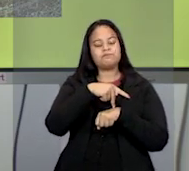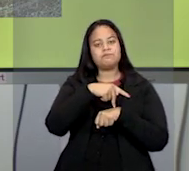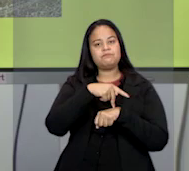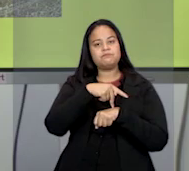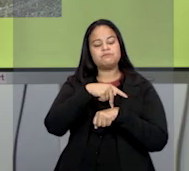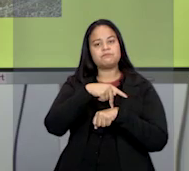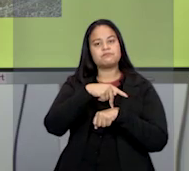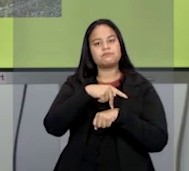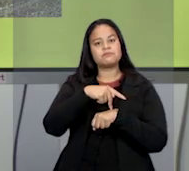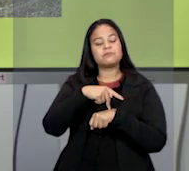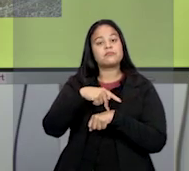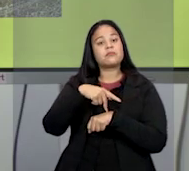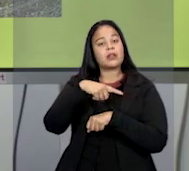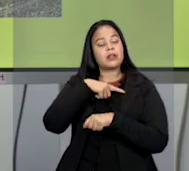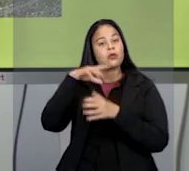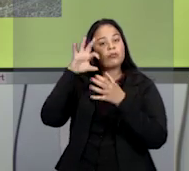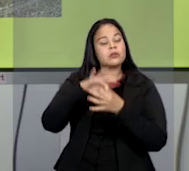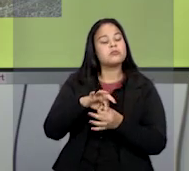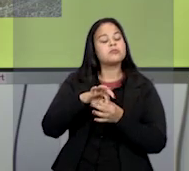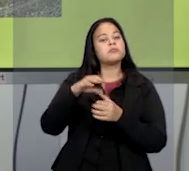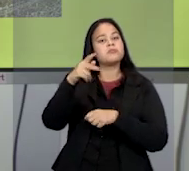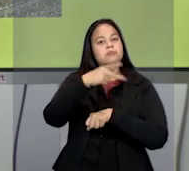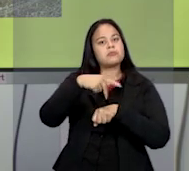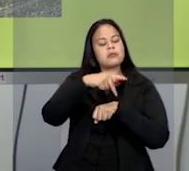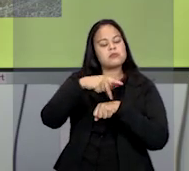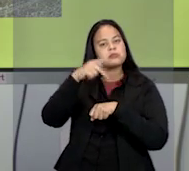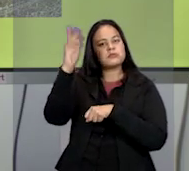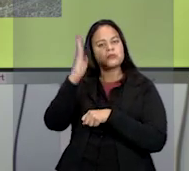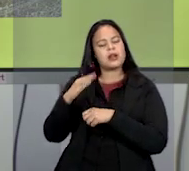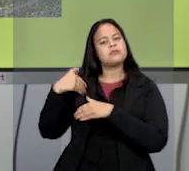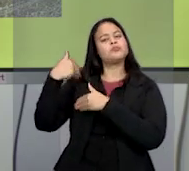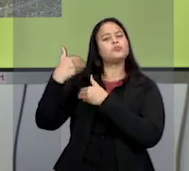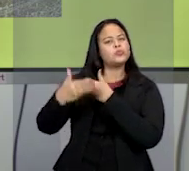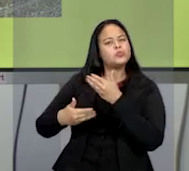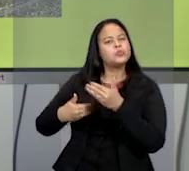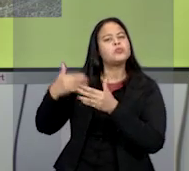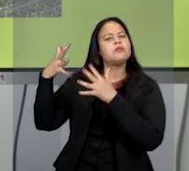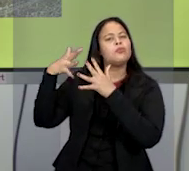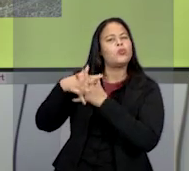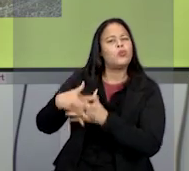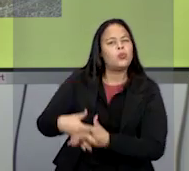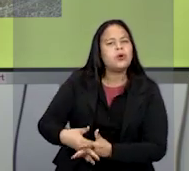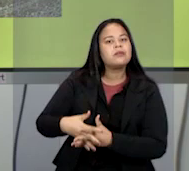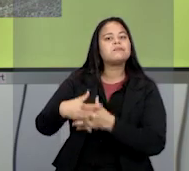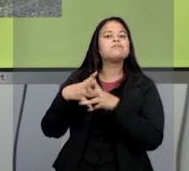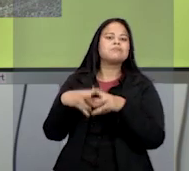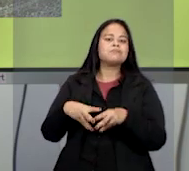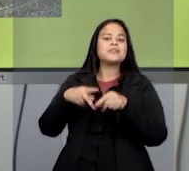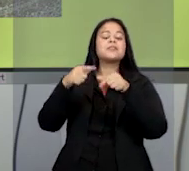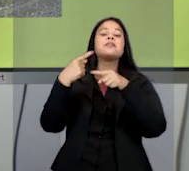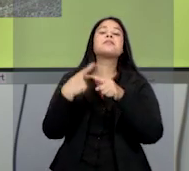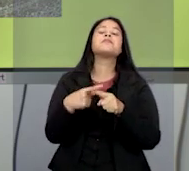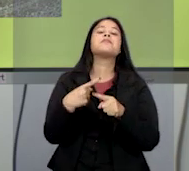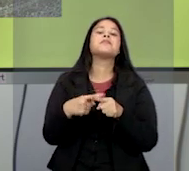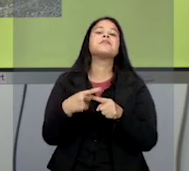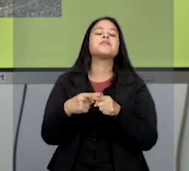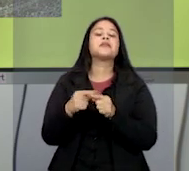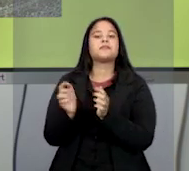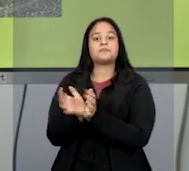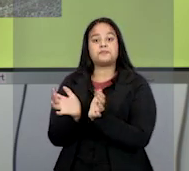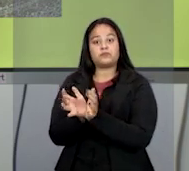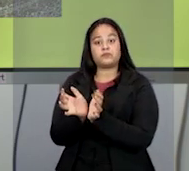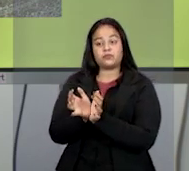subdesenvolvidos, no caso o Brasil também, que é um país aí em desenvolvimento, temos esses conflitos pela terra, justamente porque boa